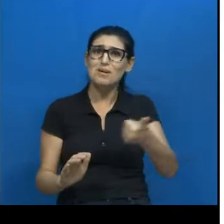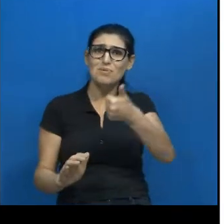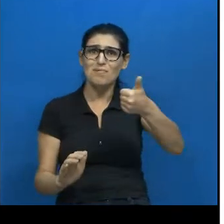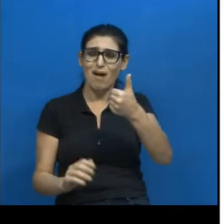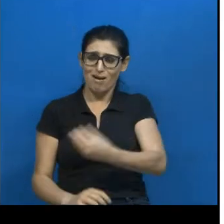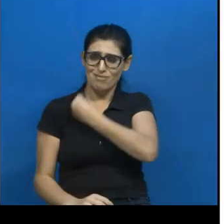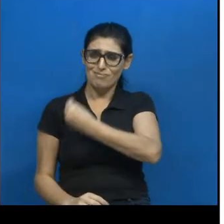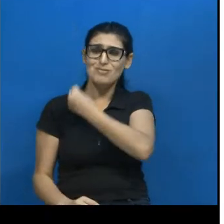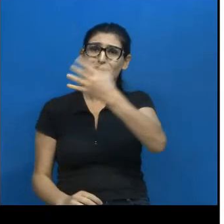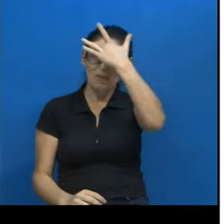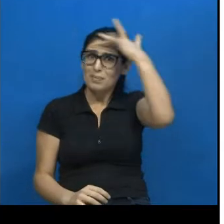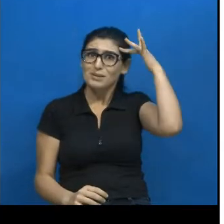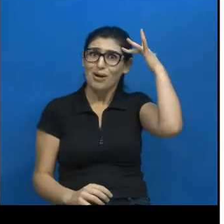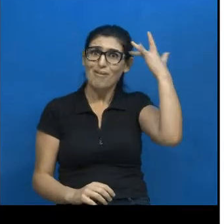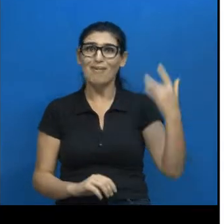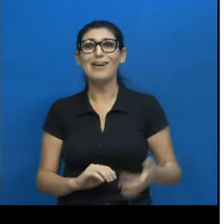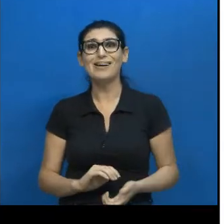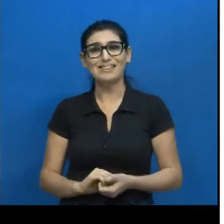né?